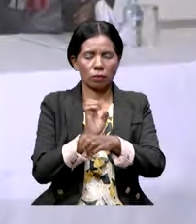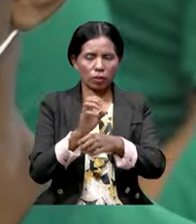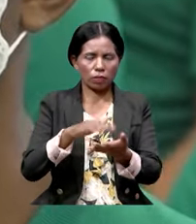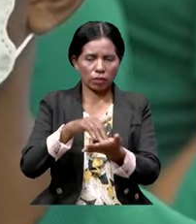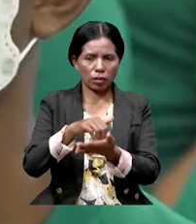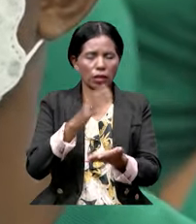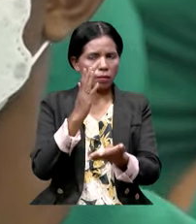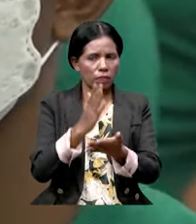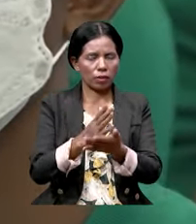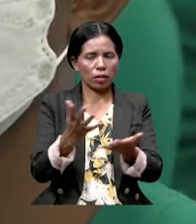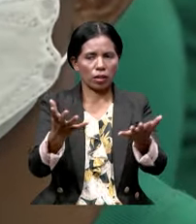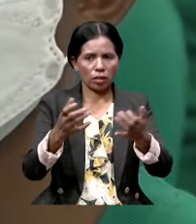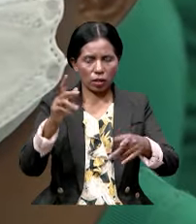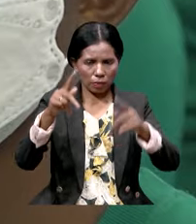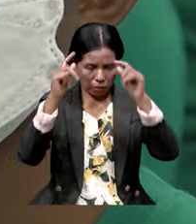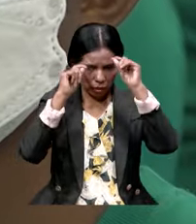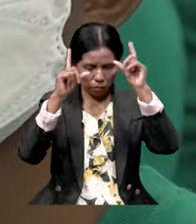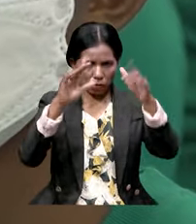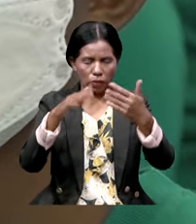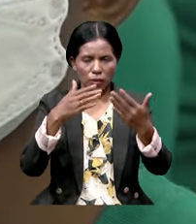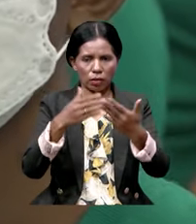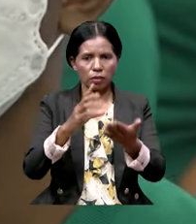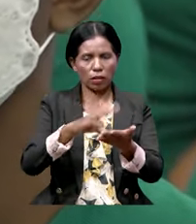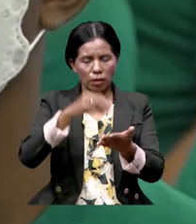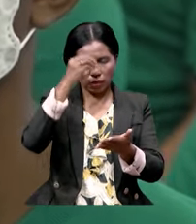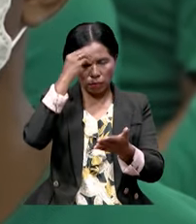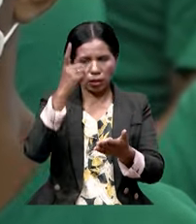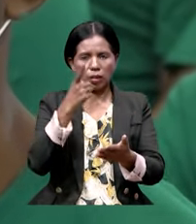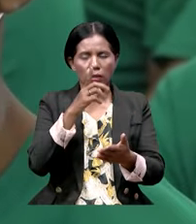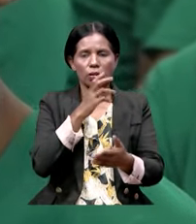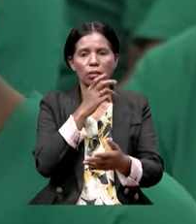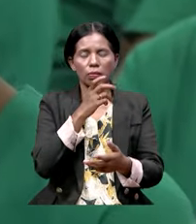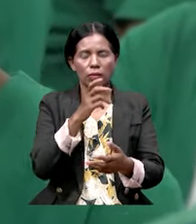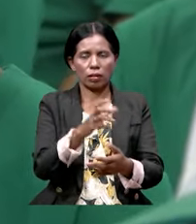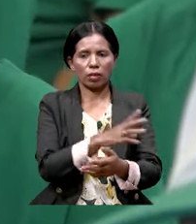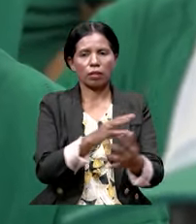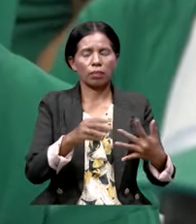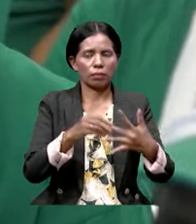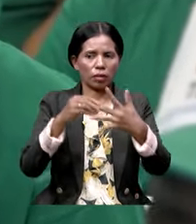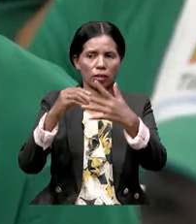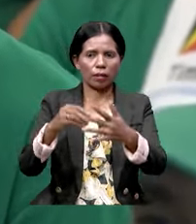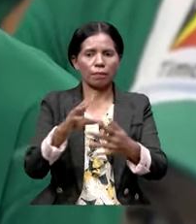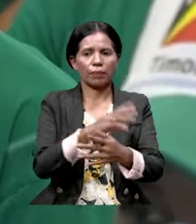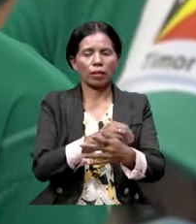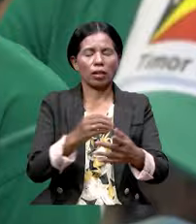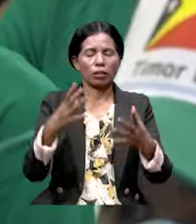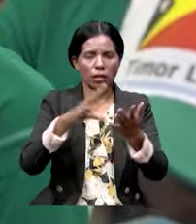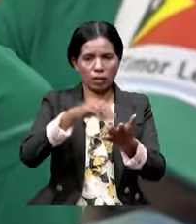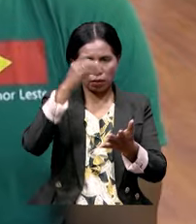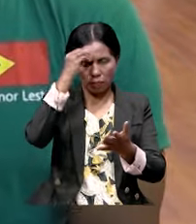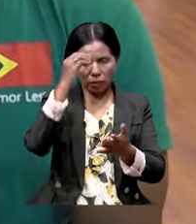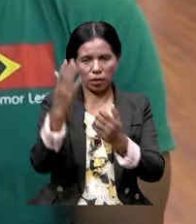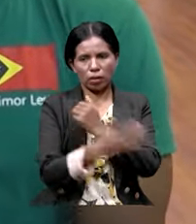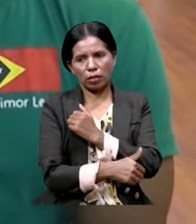amate mos vontade timoruan siranian a tu aprende lian oficial, tamba vontade fortilio fali a tu aprende lian